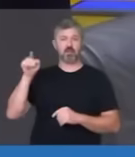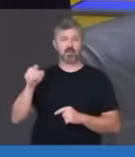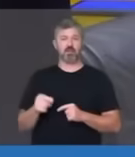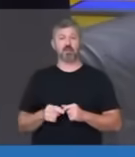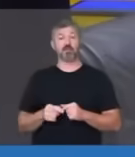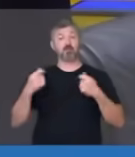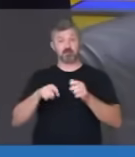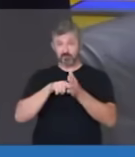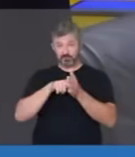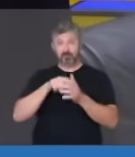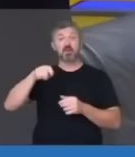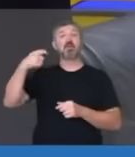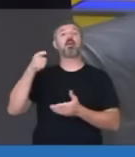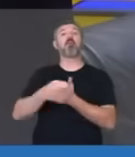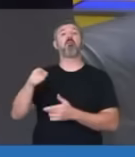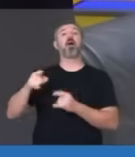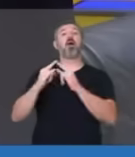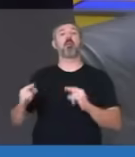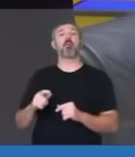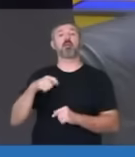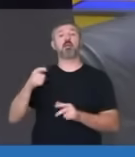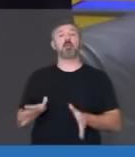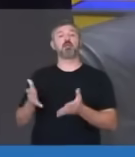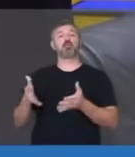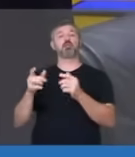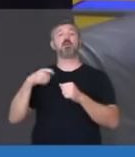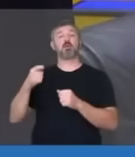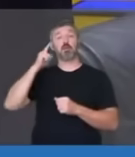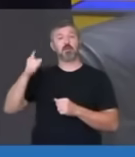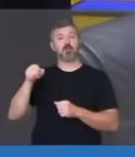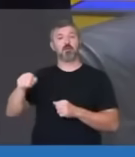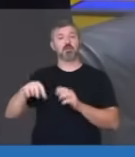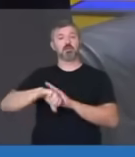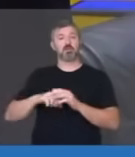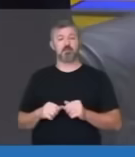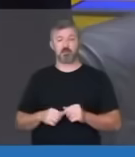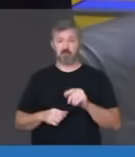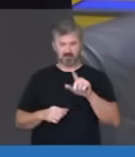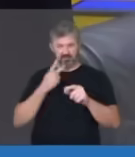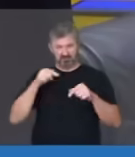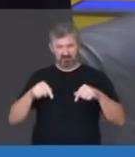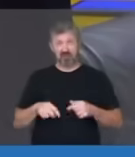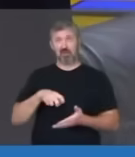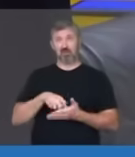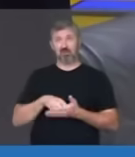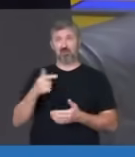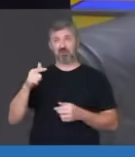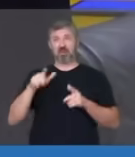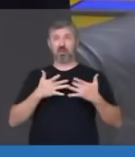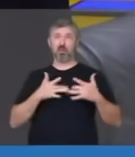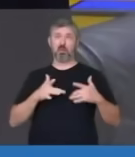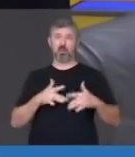é preciso investigar quem financiou e quem estimulou e quem mandou esses crimes. E vem se falar aqui que impunidade virou